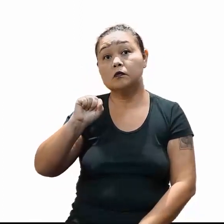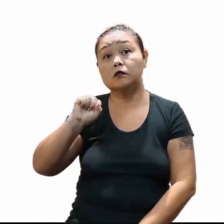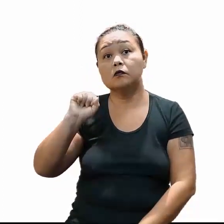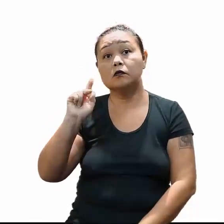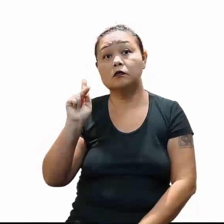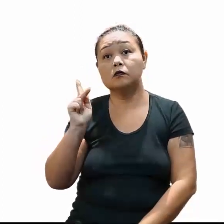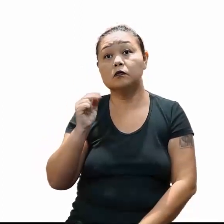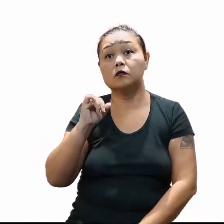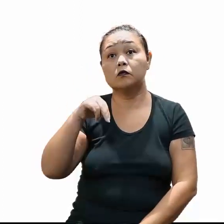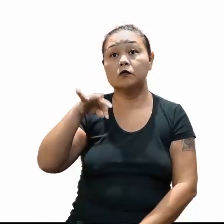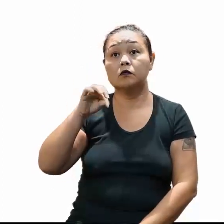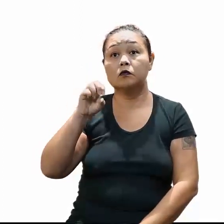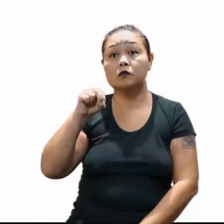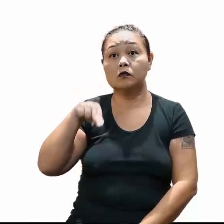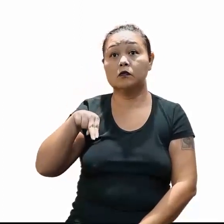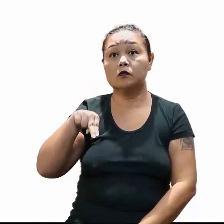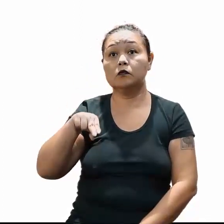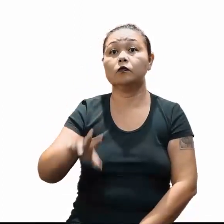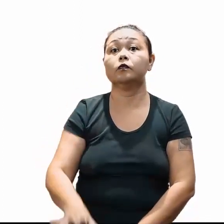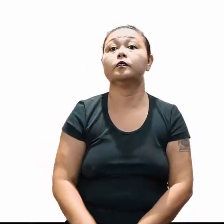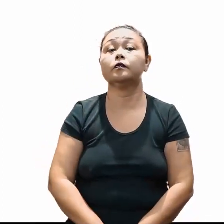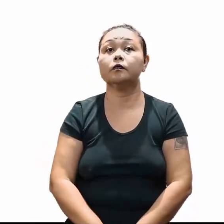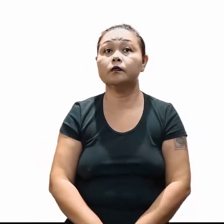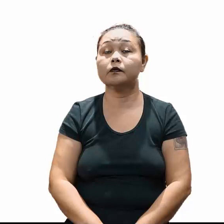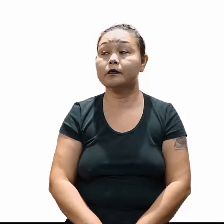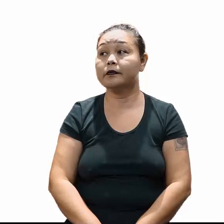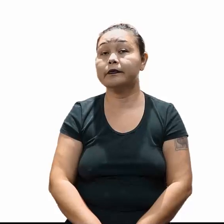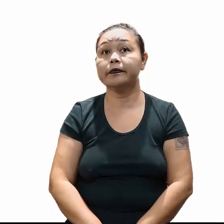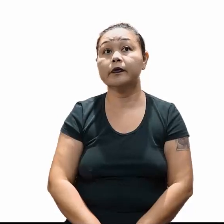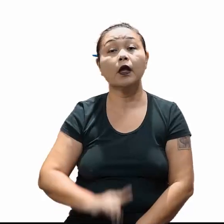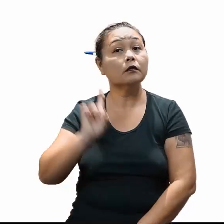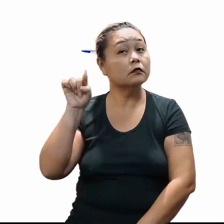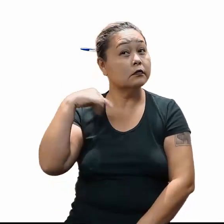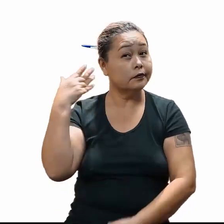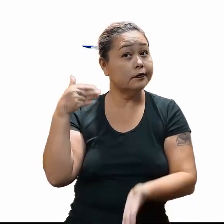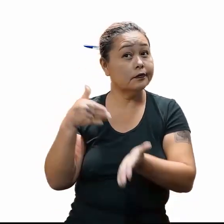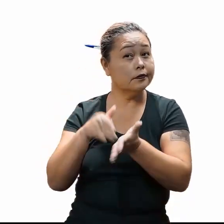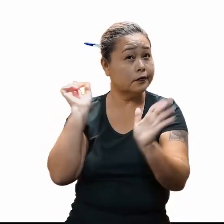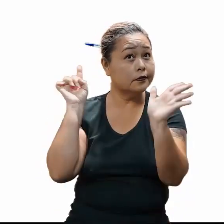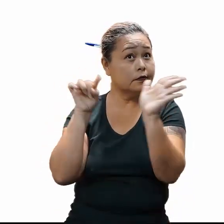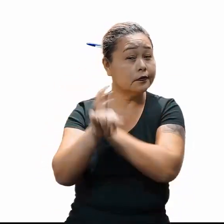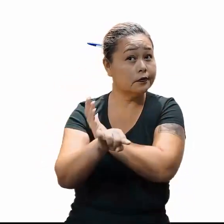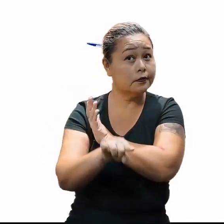de Washington. Vamos para a última questão?